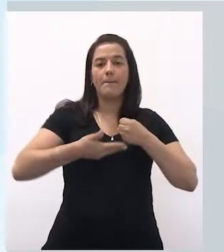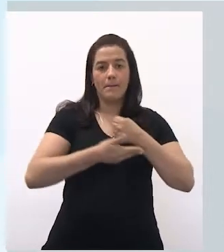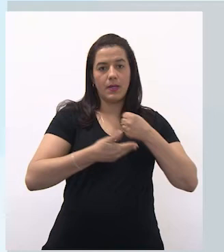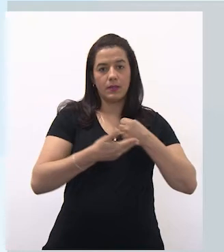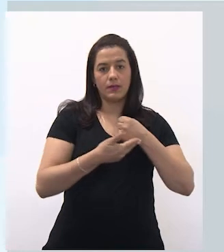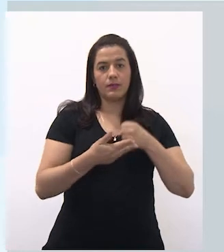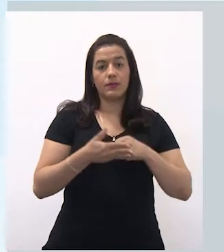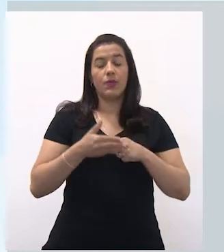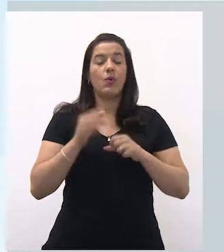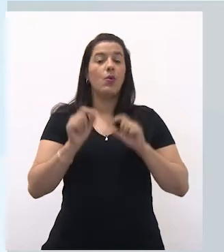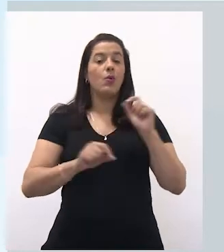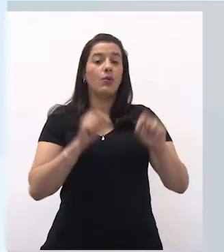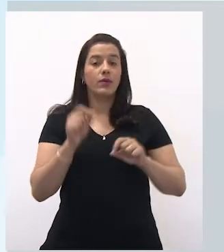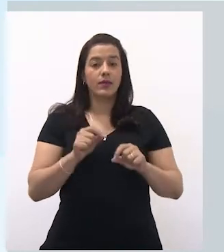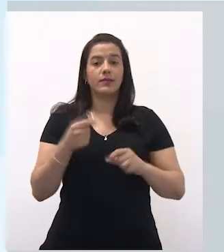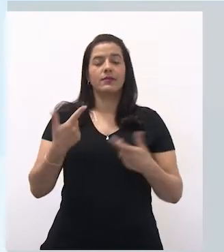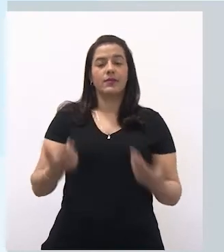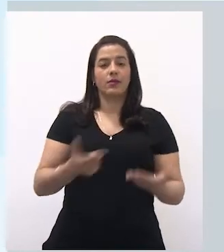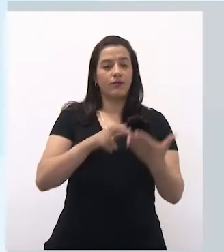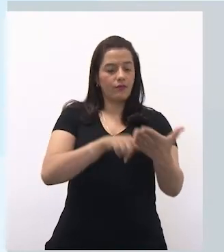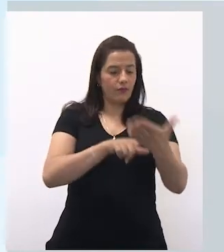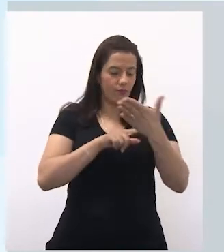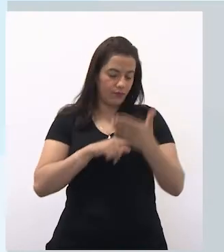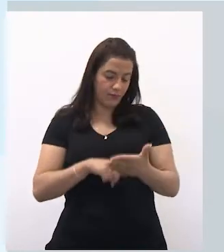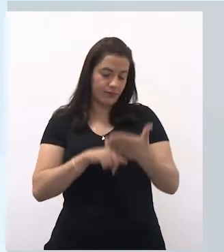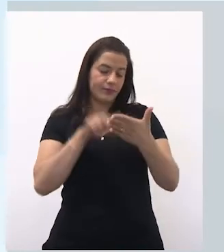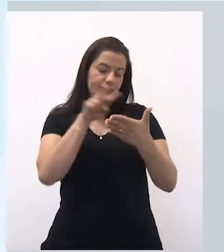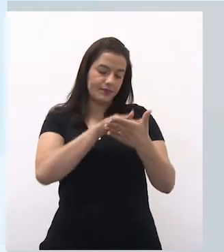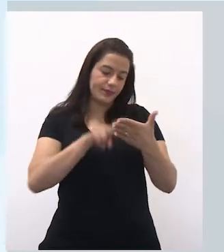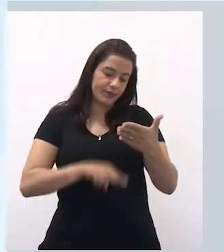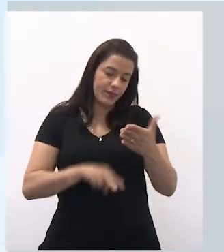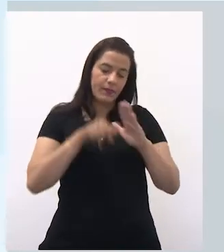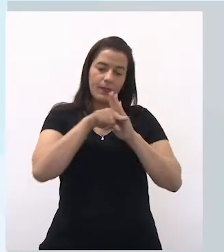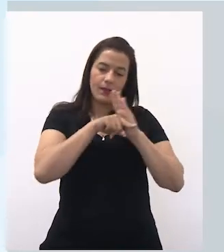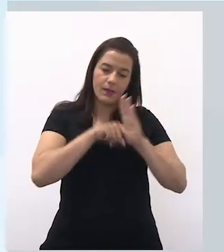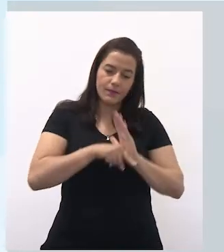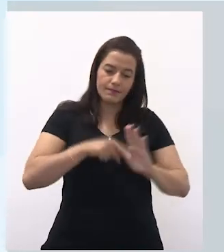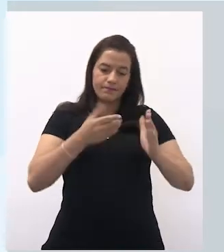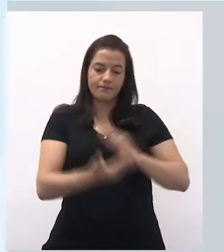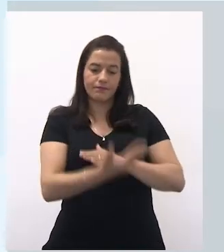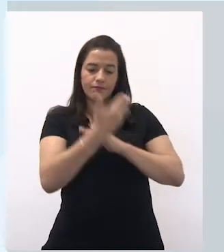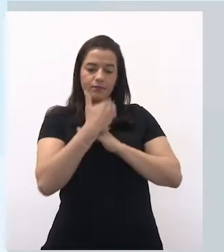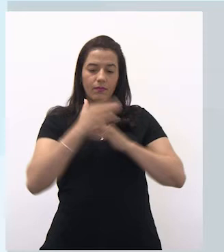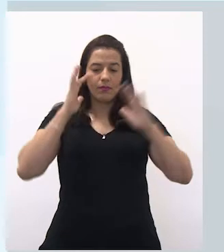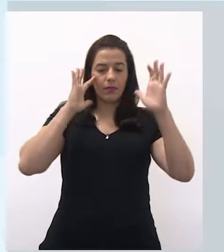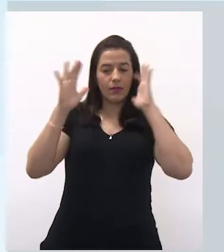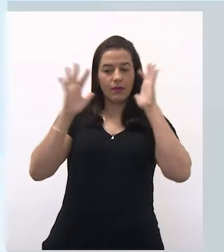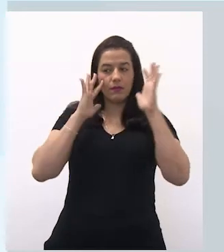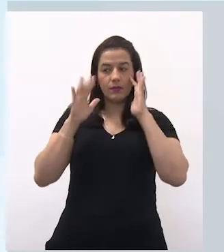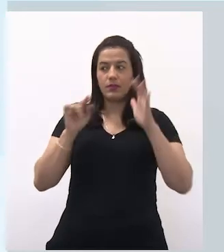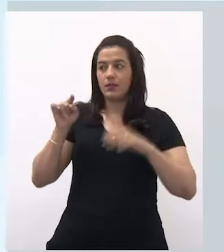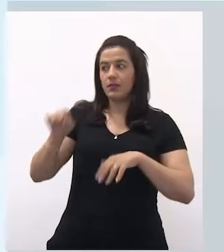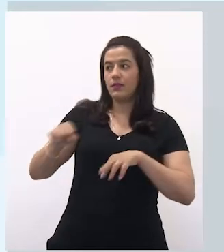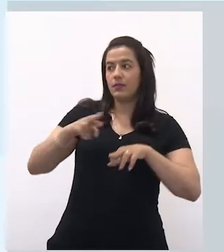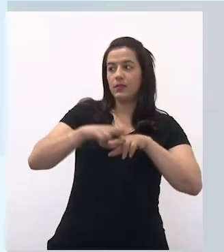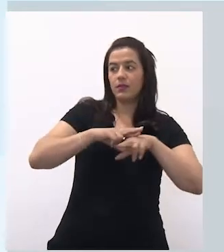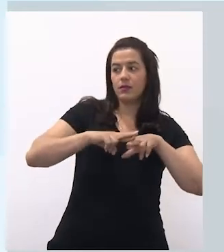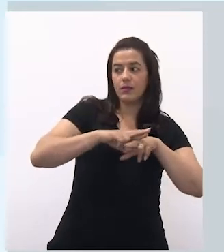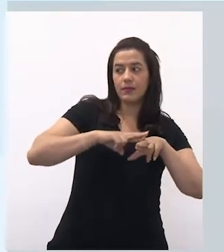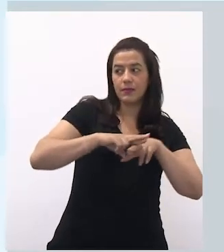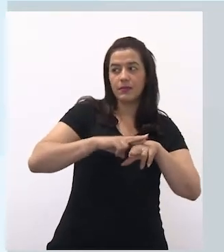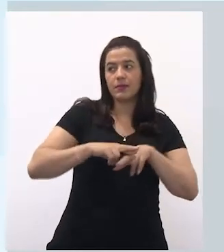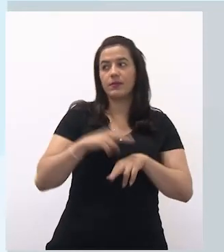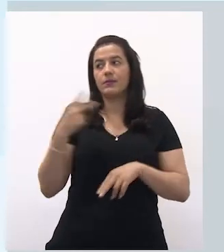O que foi? Então, eu vou olhar para esse resultado da avaliação para pensar em recuperação da aprendizagem para aquele